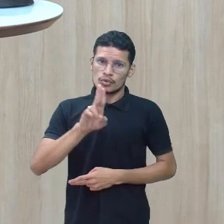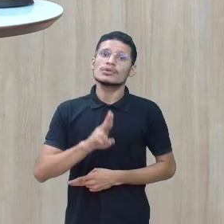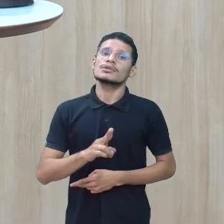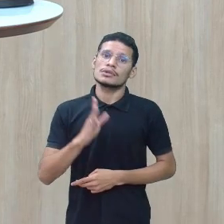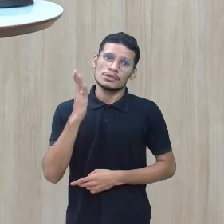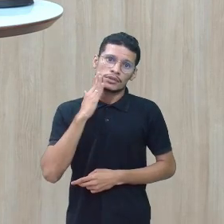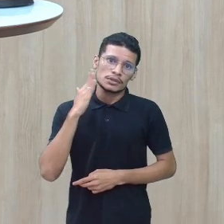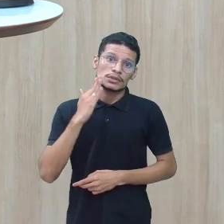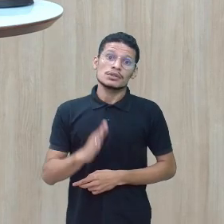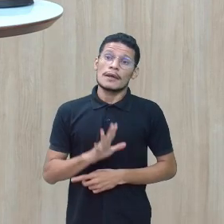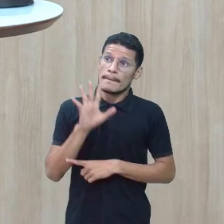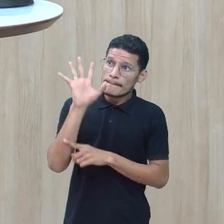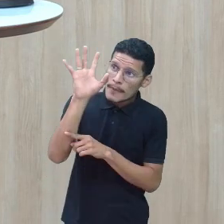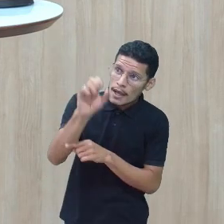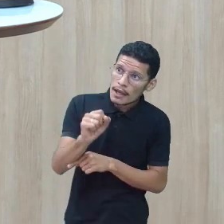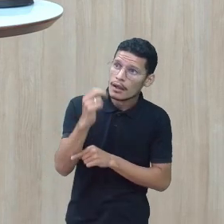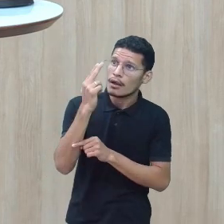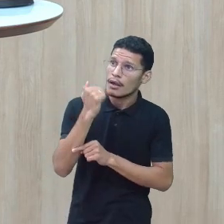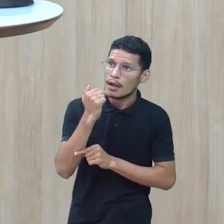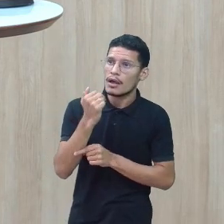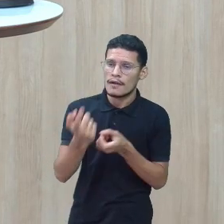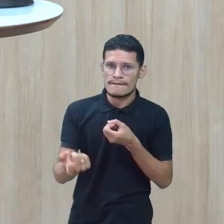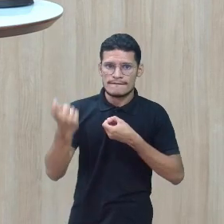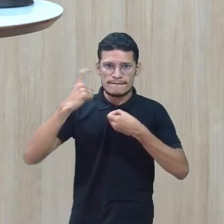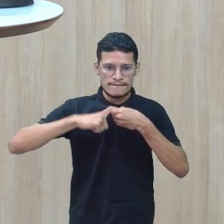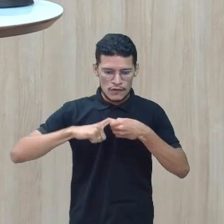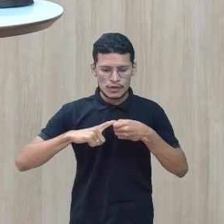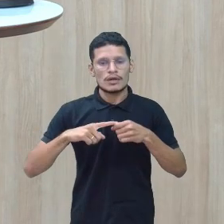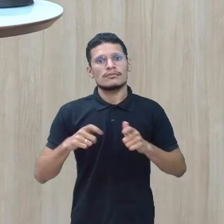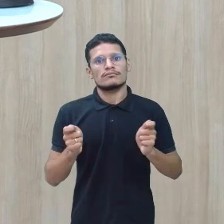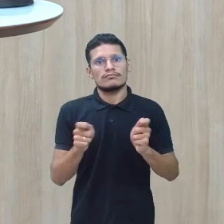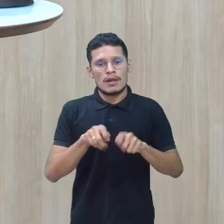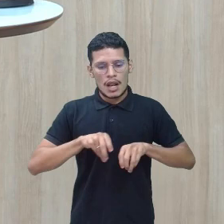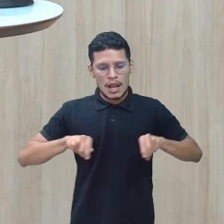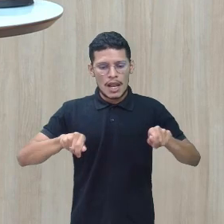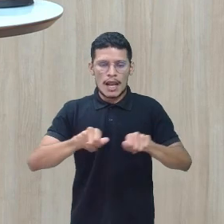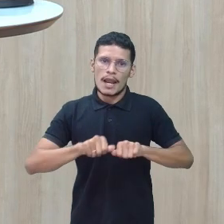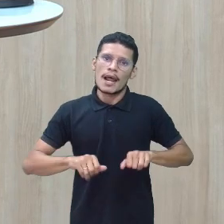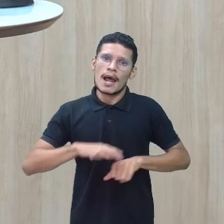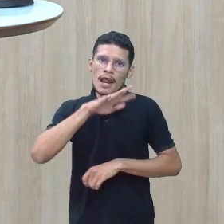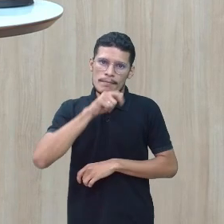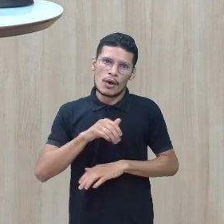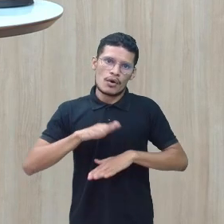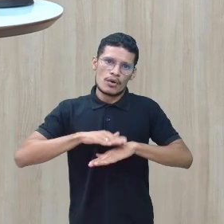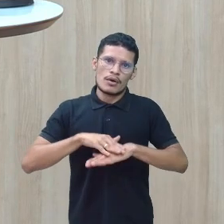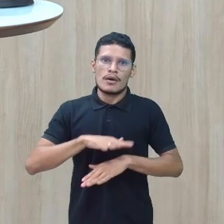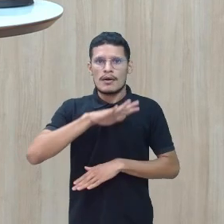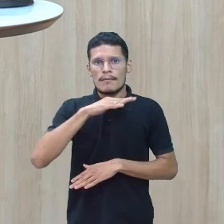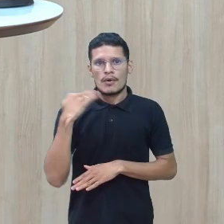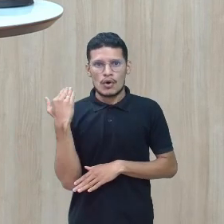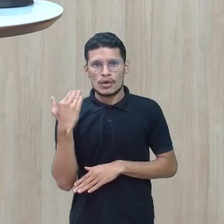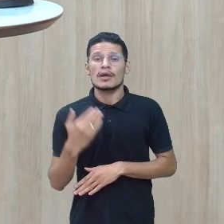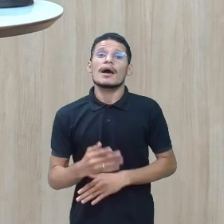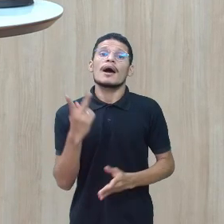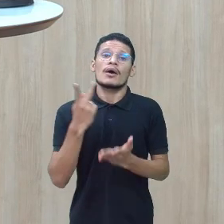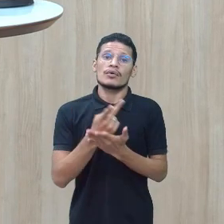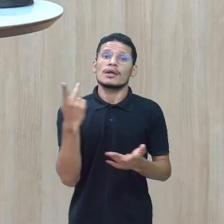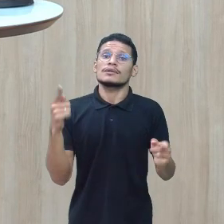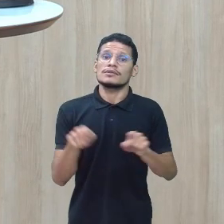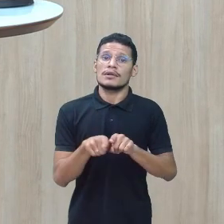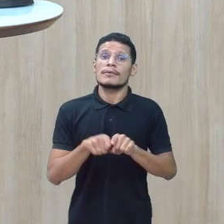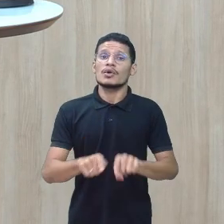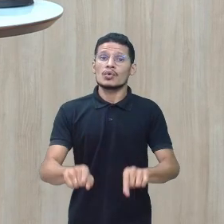Então, eles pegam esses nutrientes e fazem a ciclagem quando esses animais morrem. Acontece, às vezes, esses